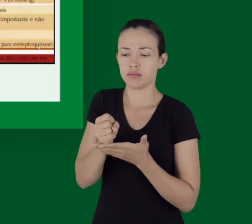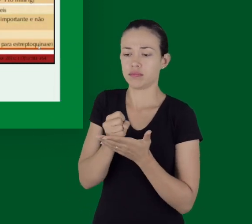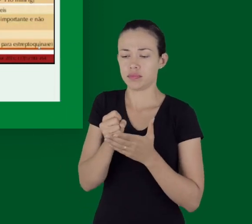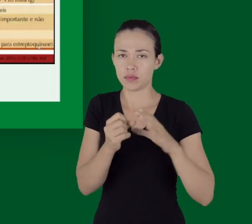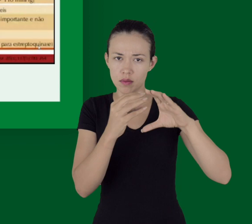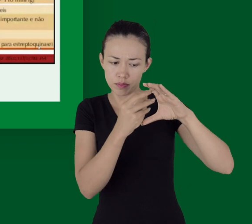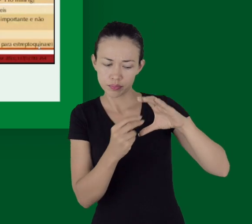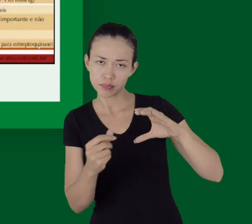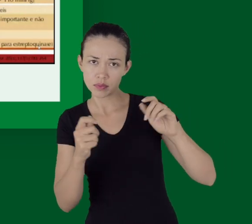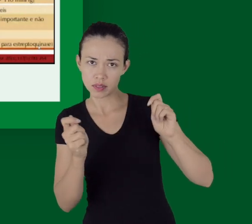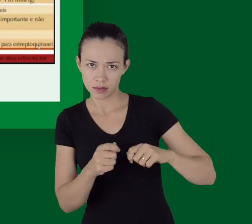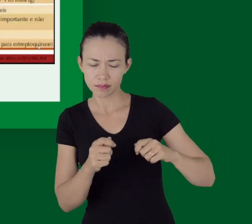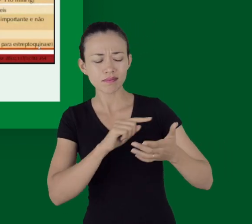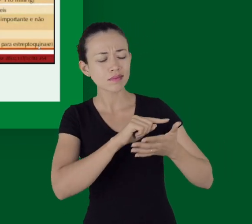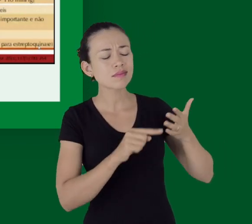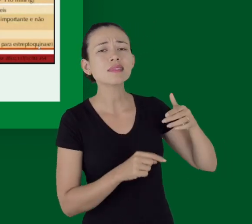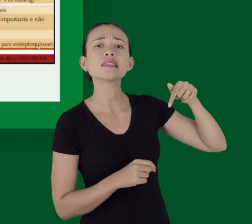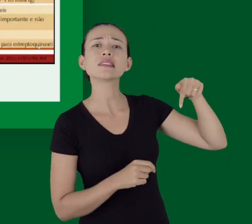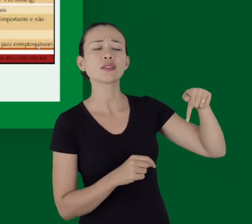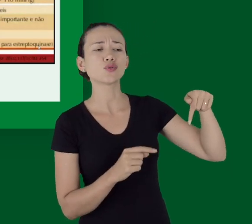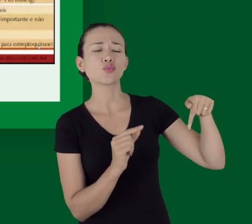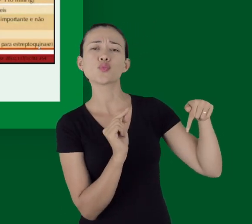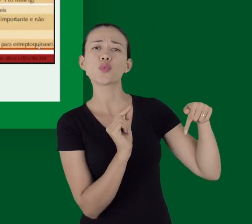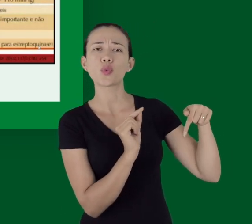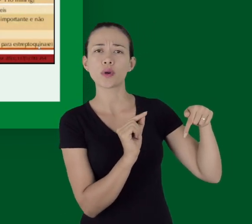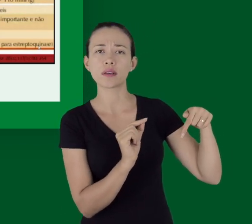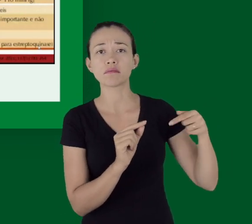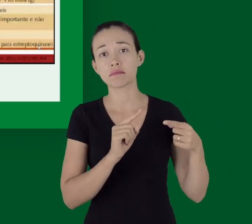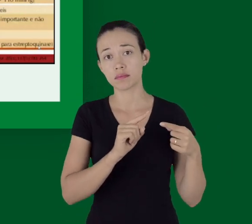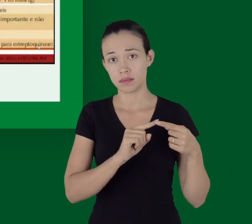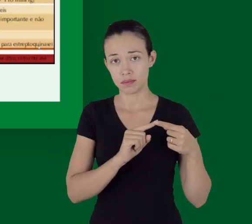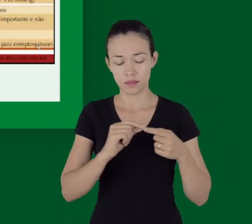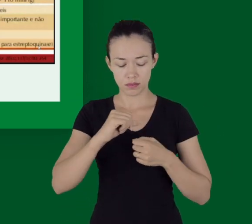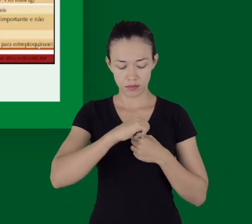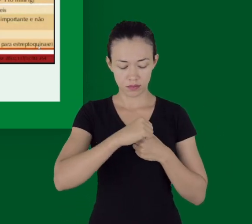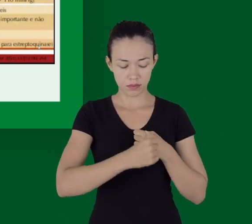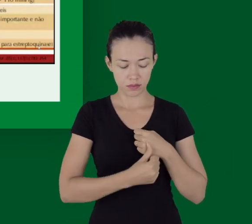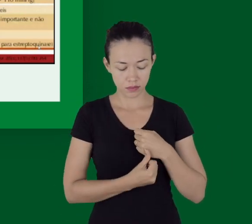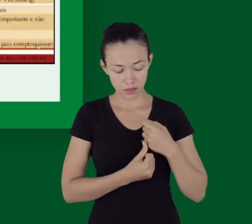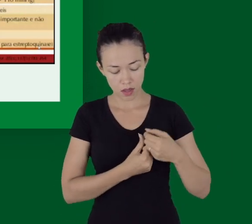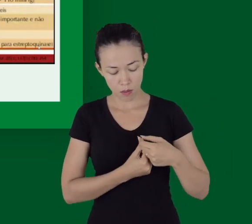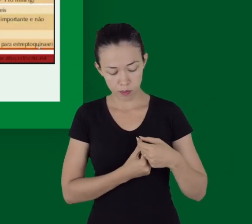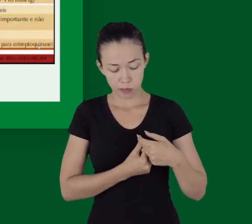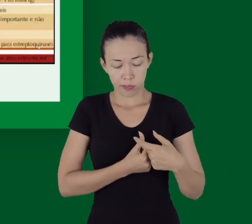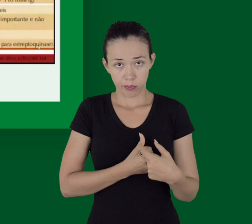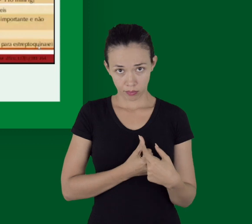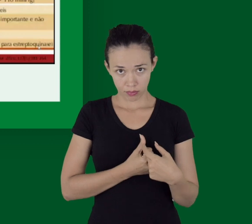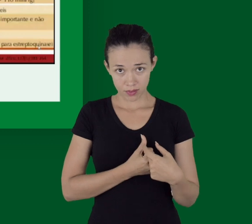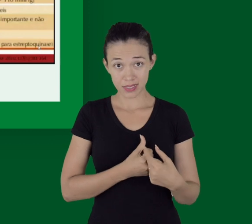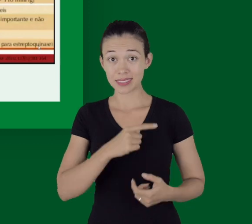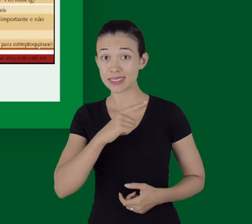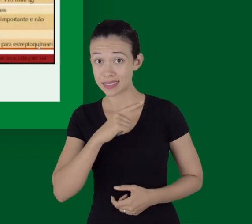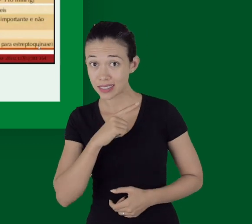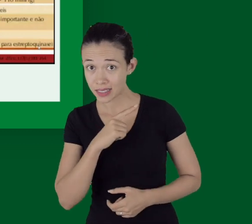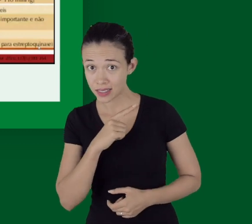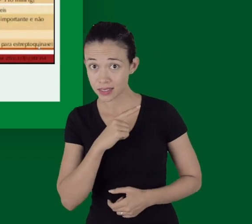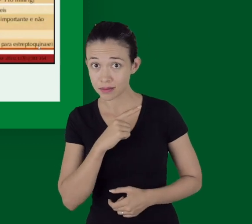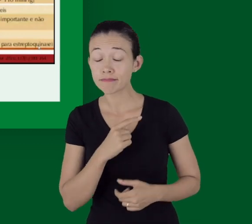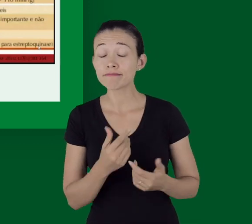aorta, obviamente, se o paciente se você achar que está dissecando a coronária, está rasgando a coronária, a